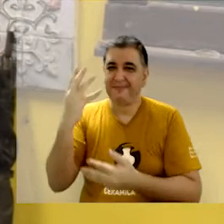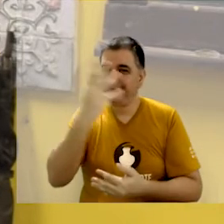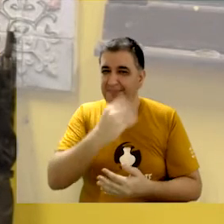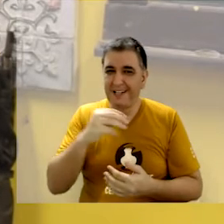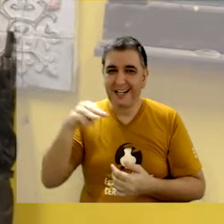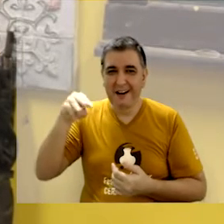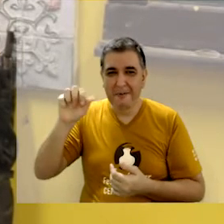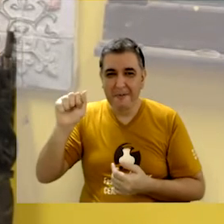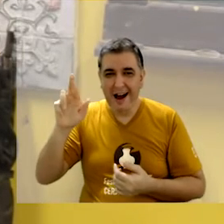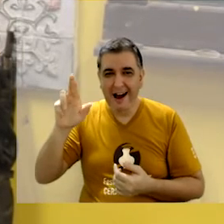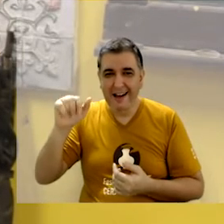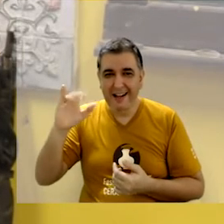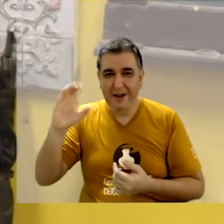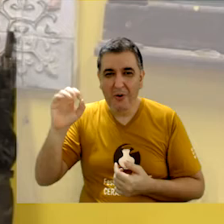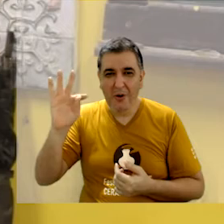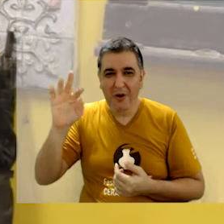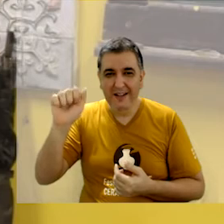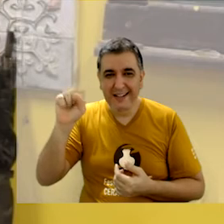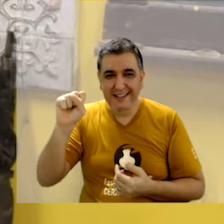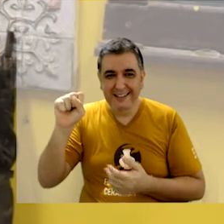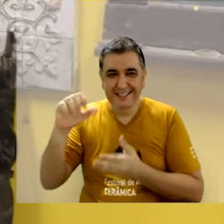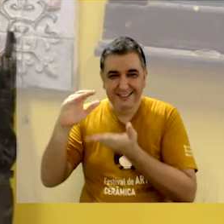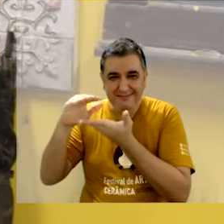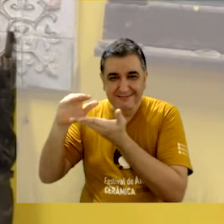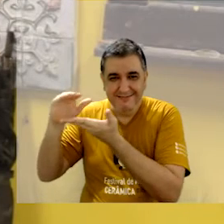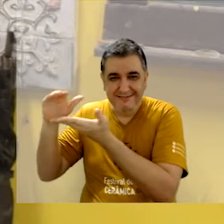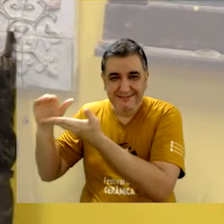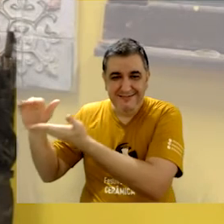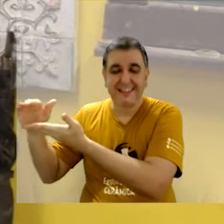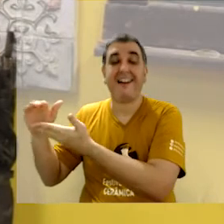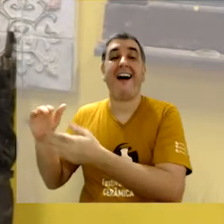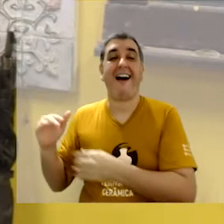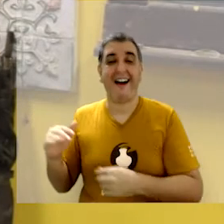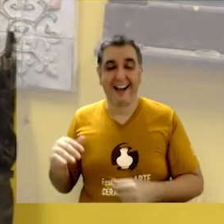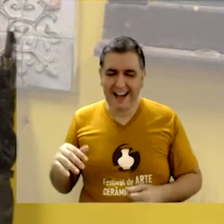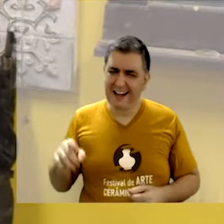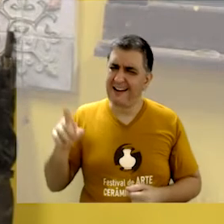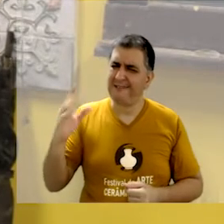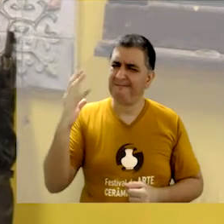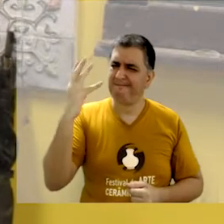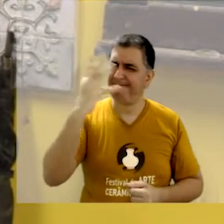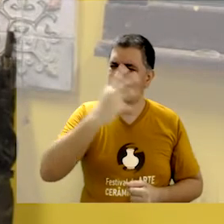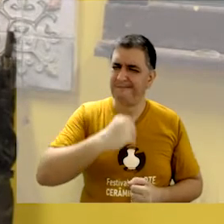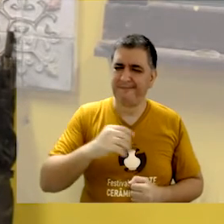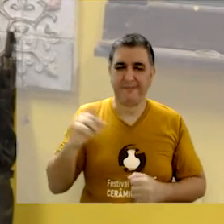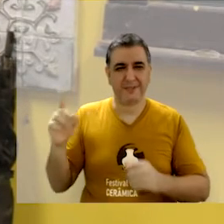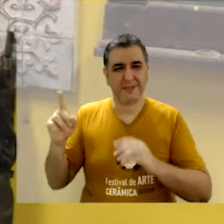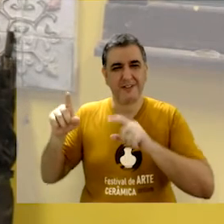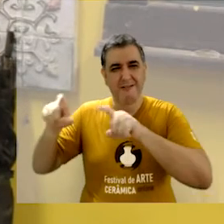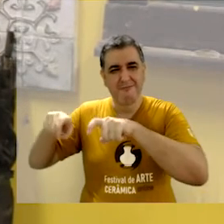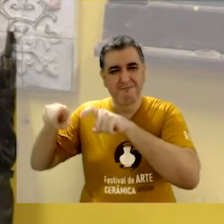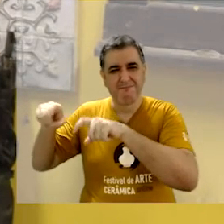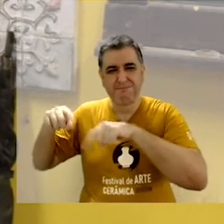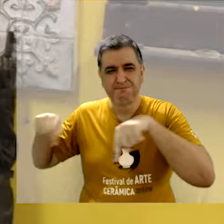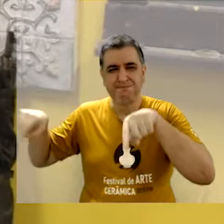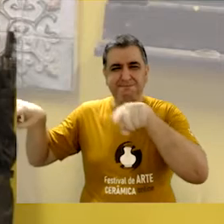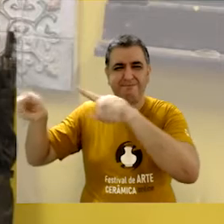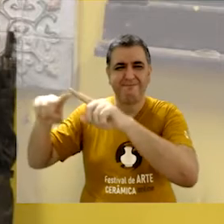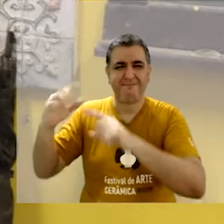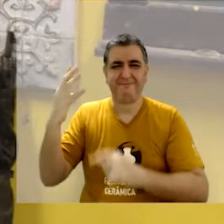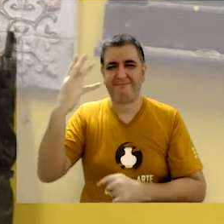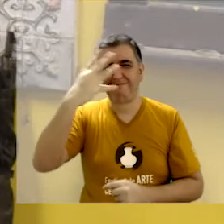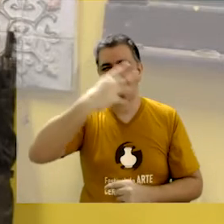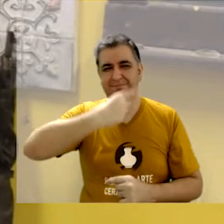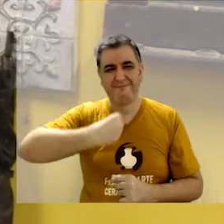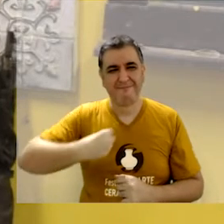umas caixinhas, que ela chama as maricotas. É um lugar lindo aqui do outro lado, no estaleiro naval, numa